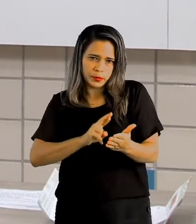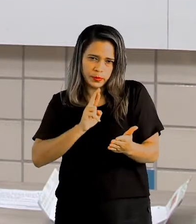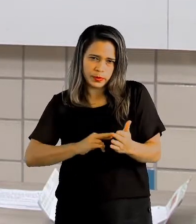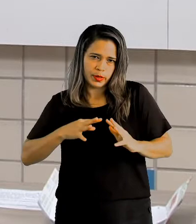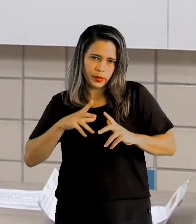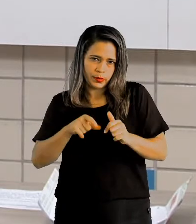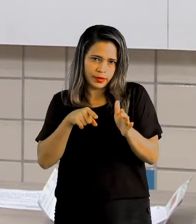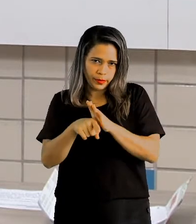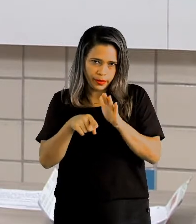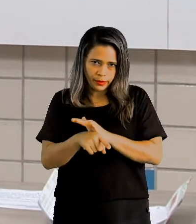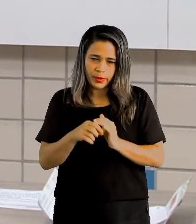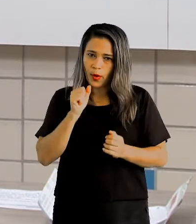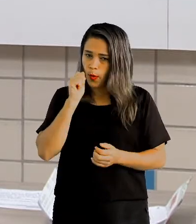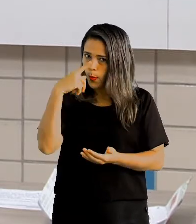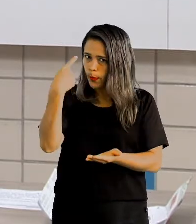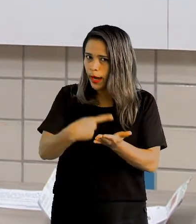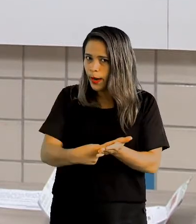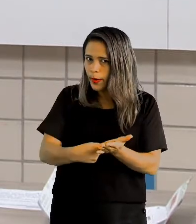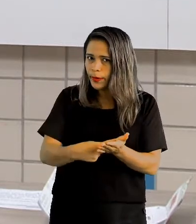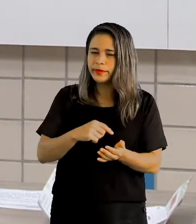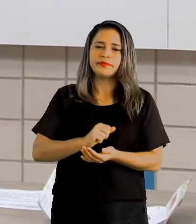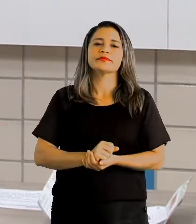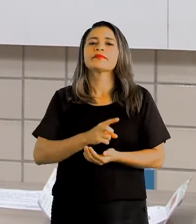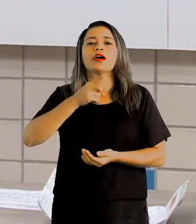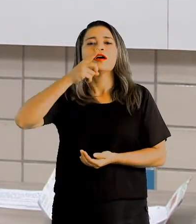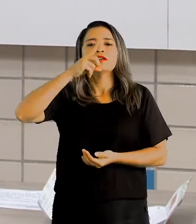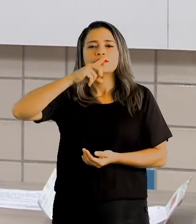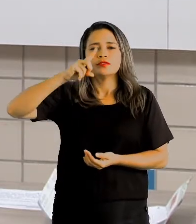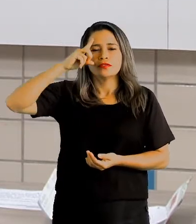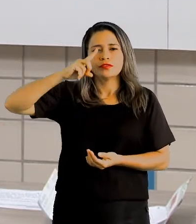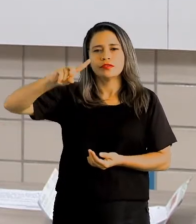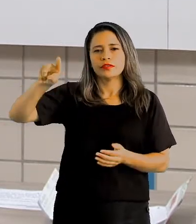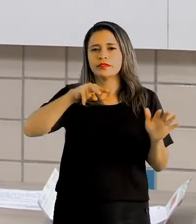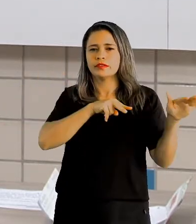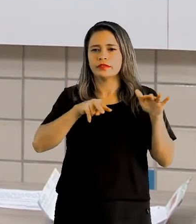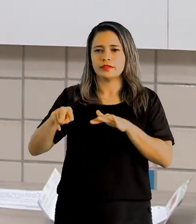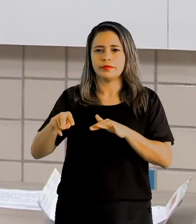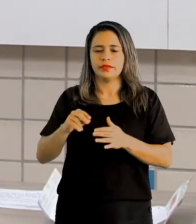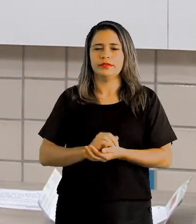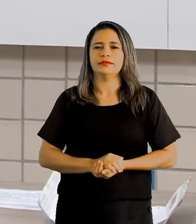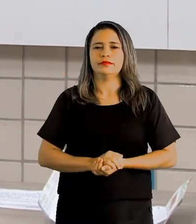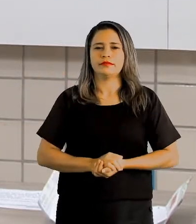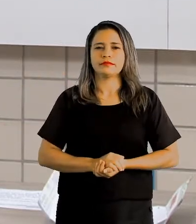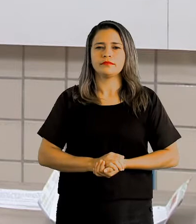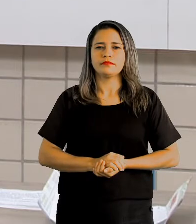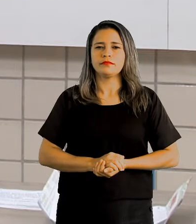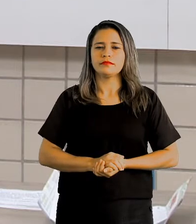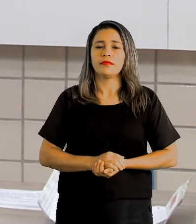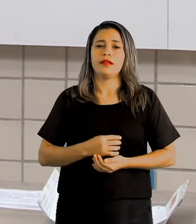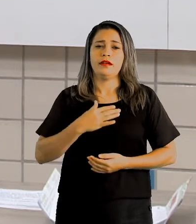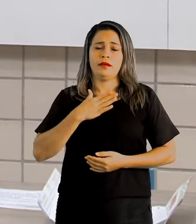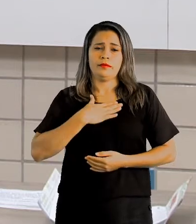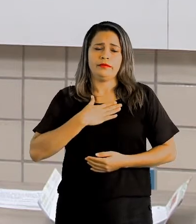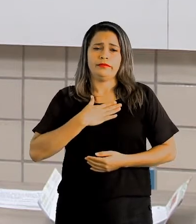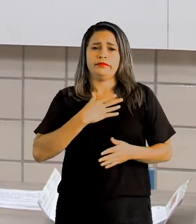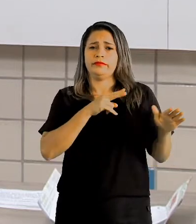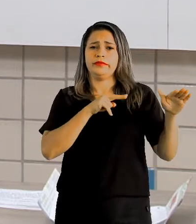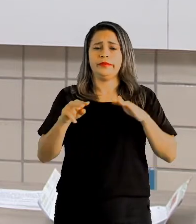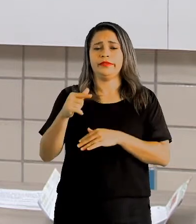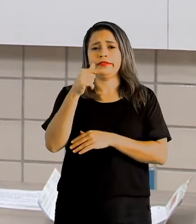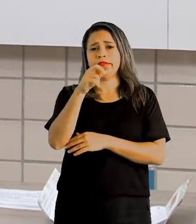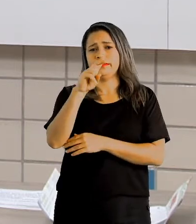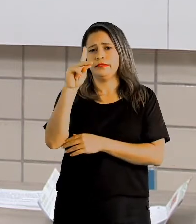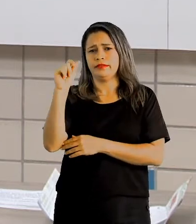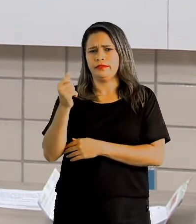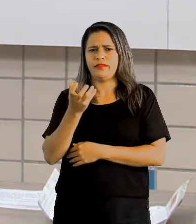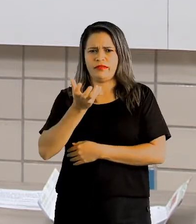que foram feitas. Combinado? Dias da semana, Tobes. Olha só, a minha semana tem 7 dias, eu